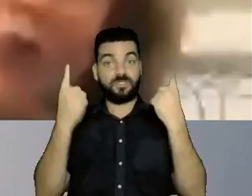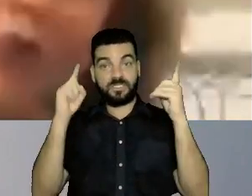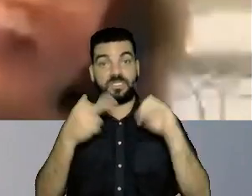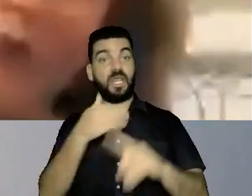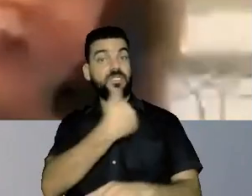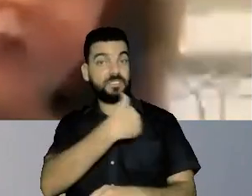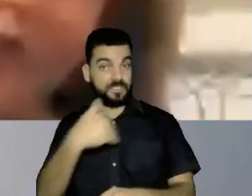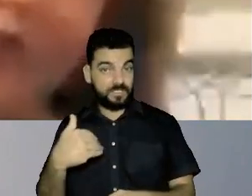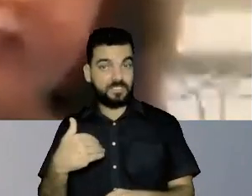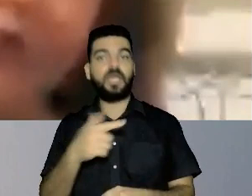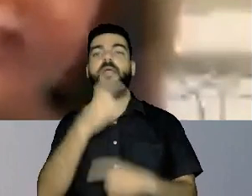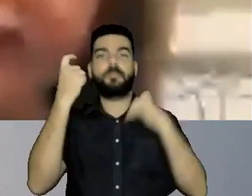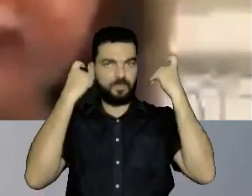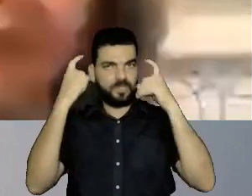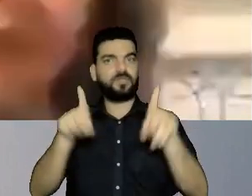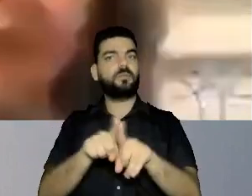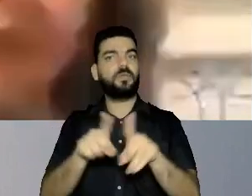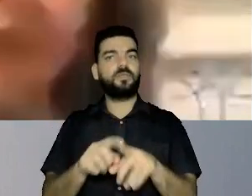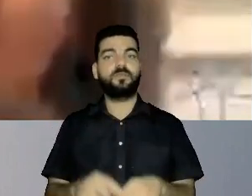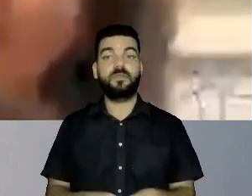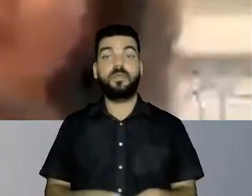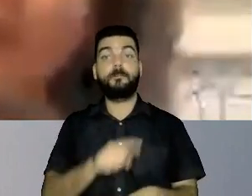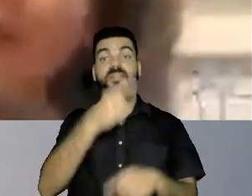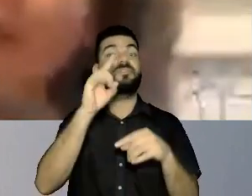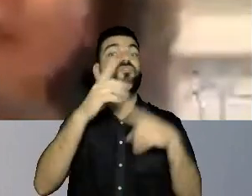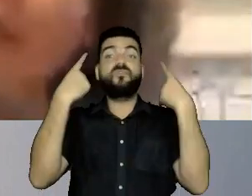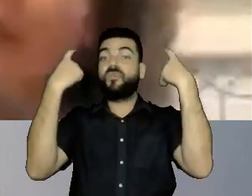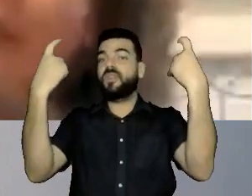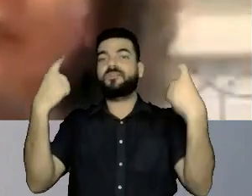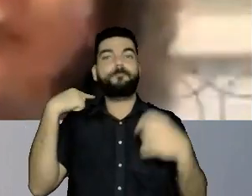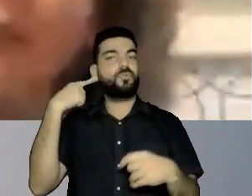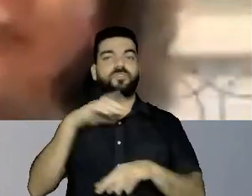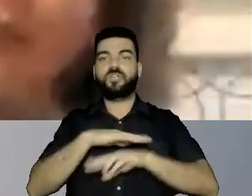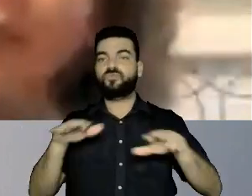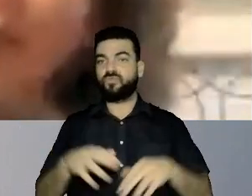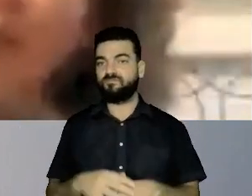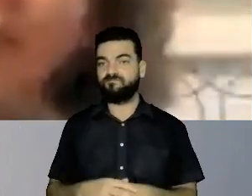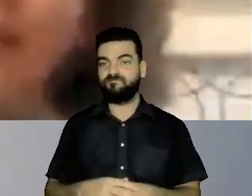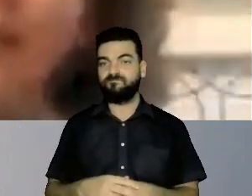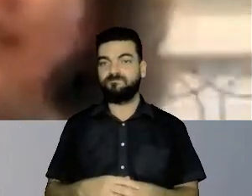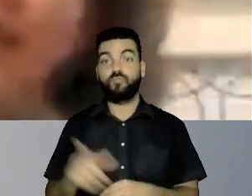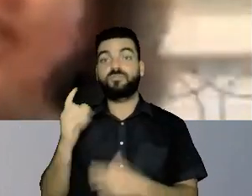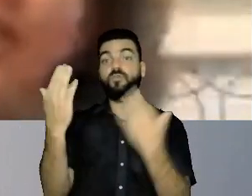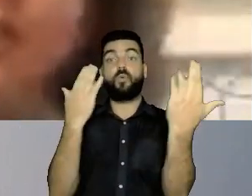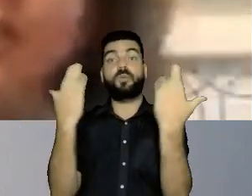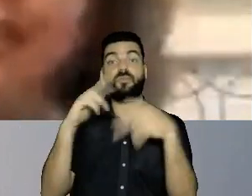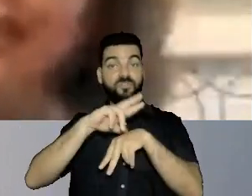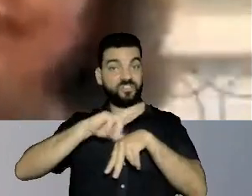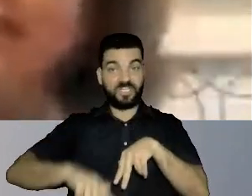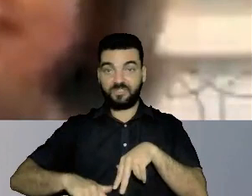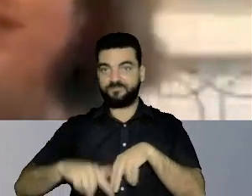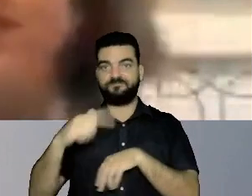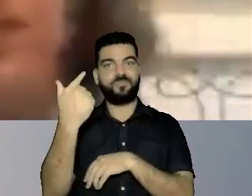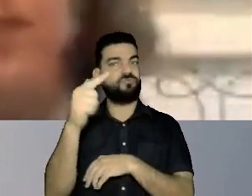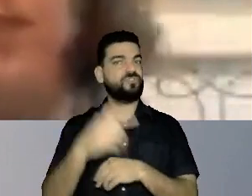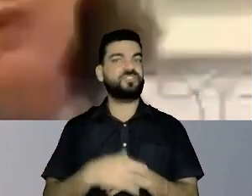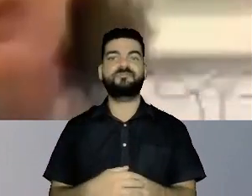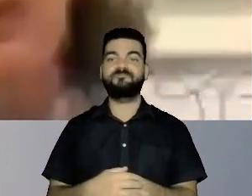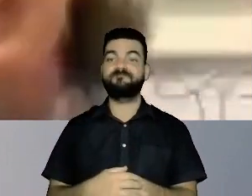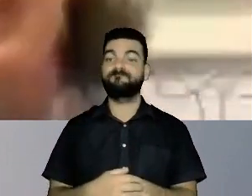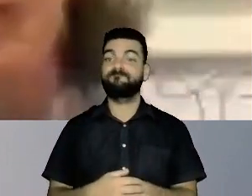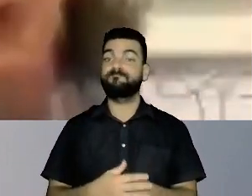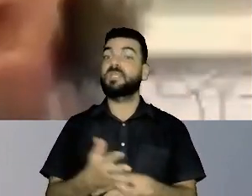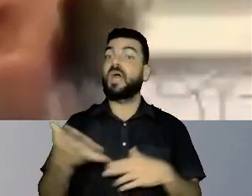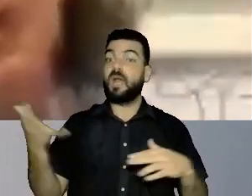torturadas e conta o que elas passaram, mas as comissões do Chile e da Argentina tratavam só como